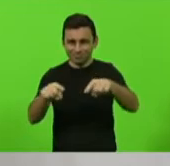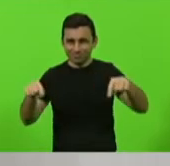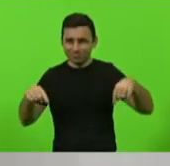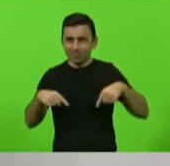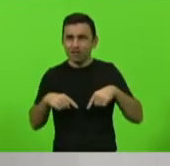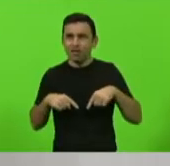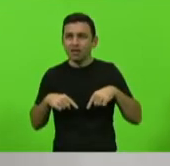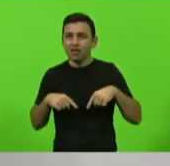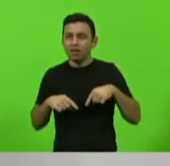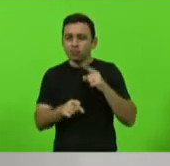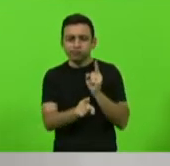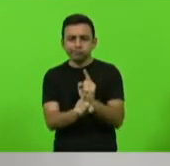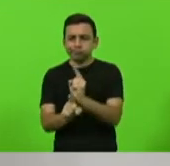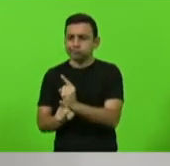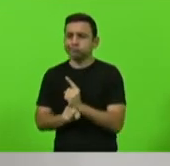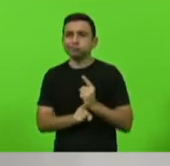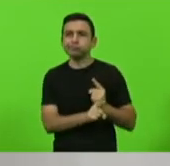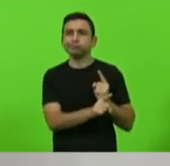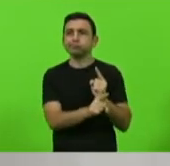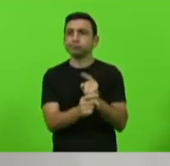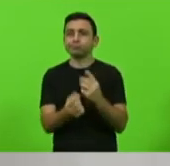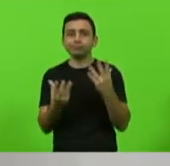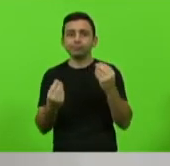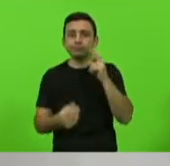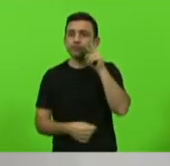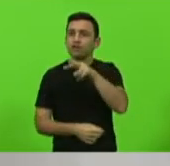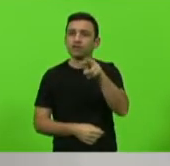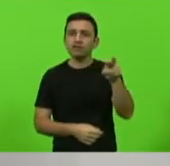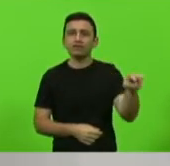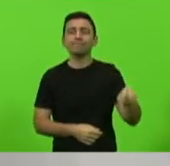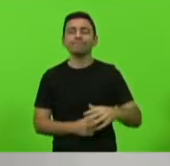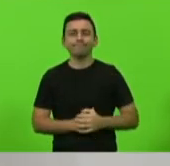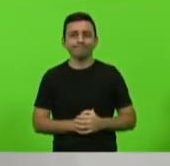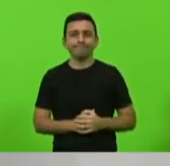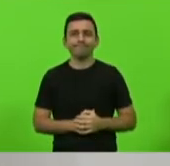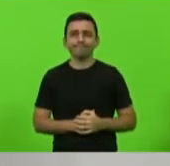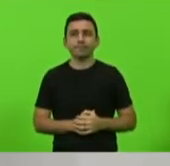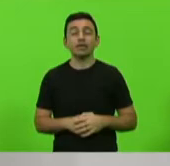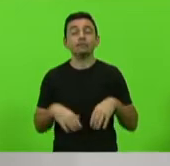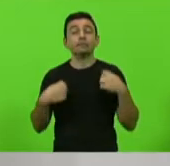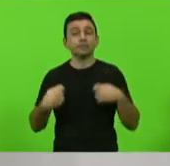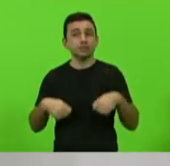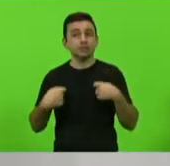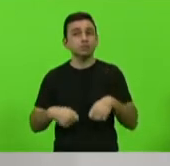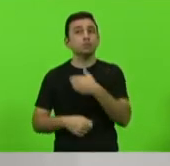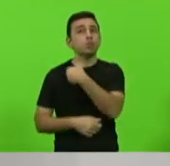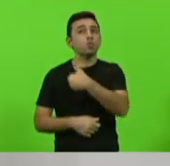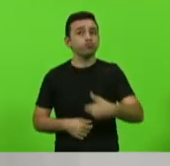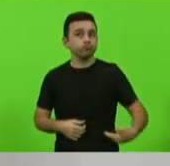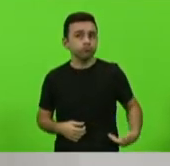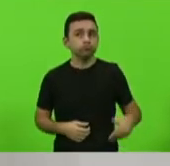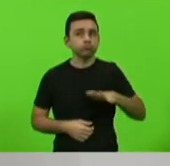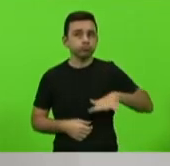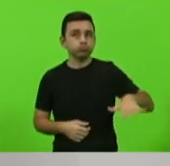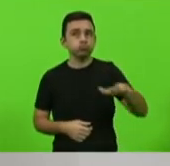encontramos esta imagem. Então, precisam os governos estadual,